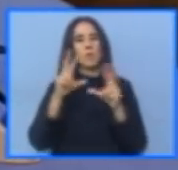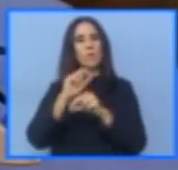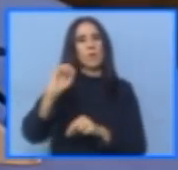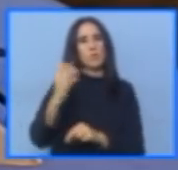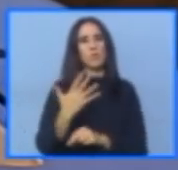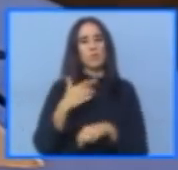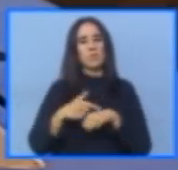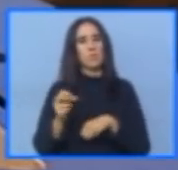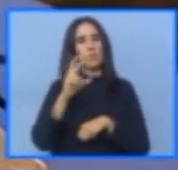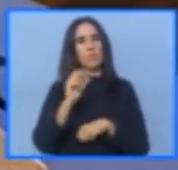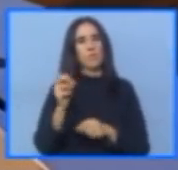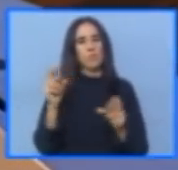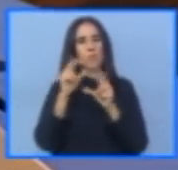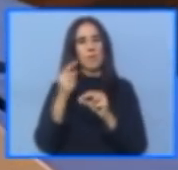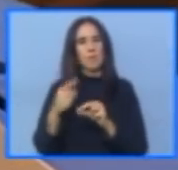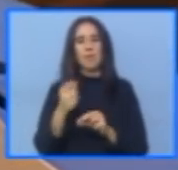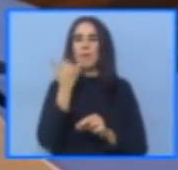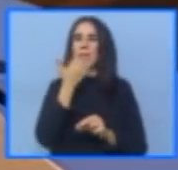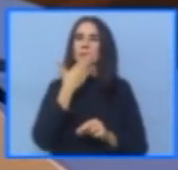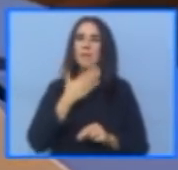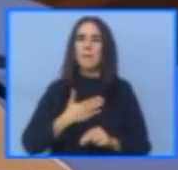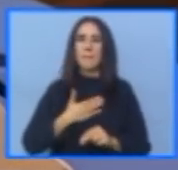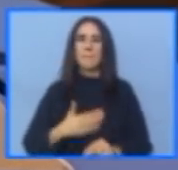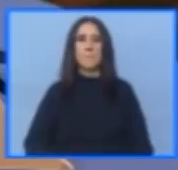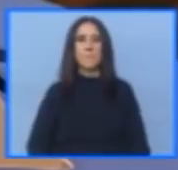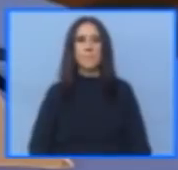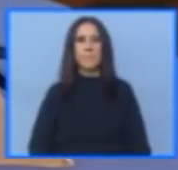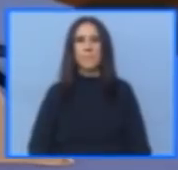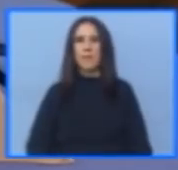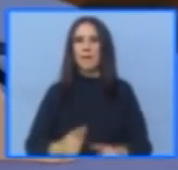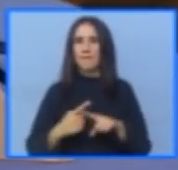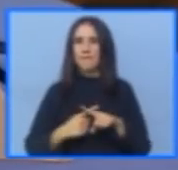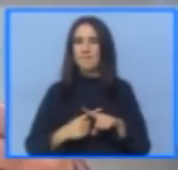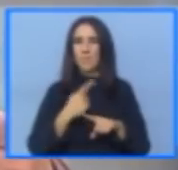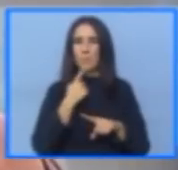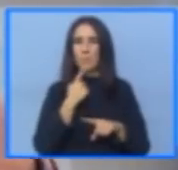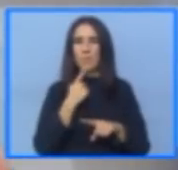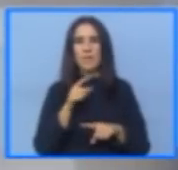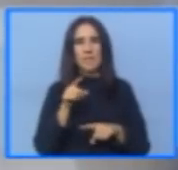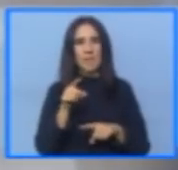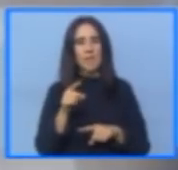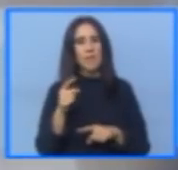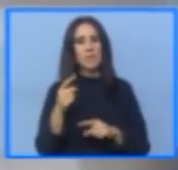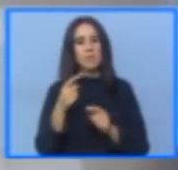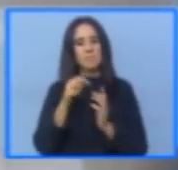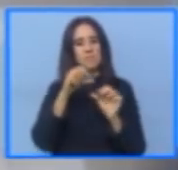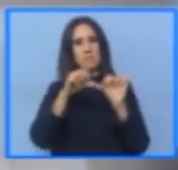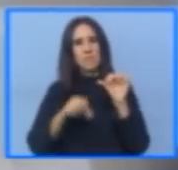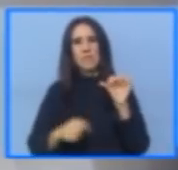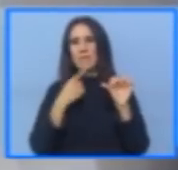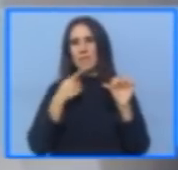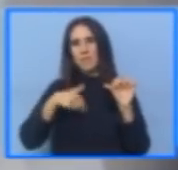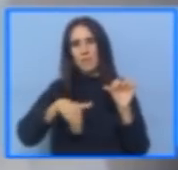novo, que traz novidades, e esse é o motivo da alegria. Uma marca muito interessante que é este arauto,